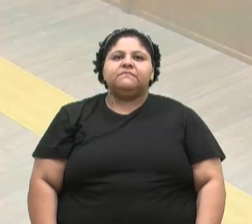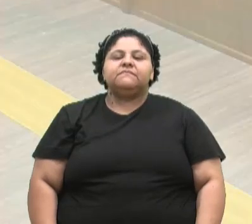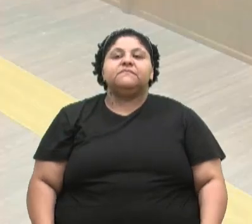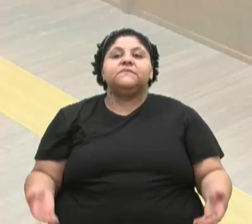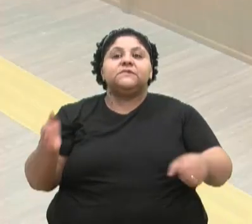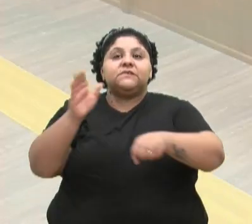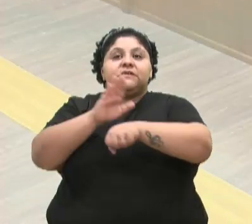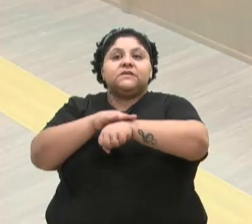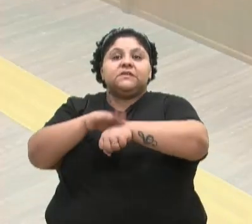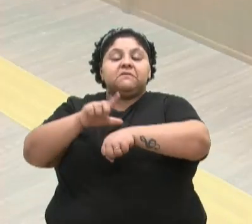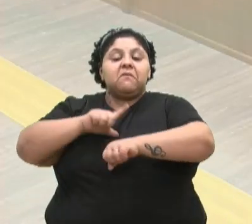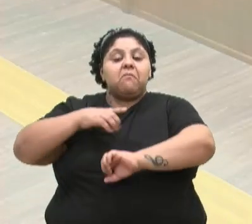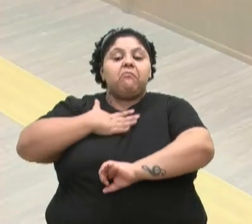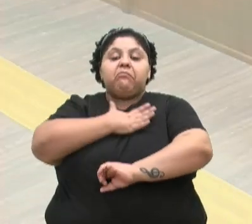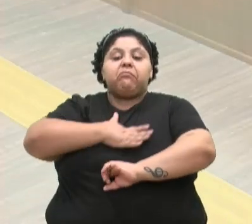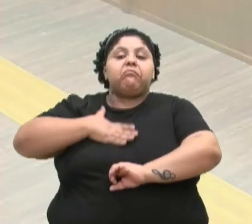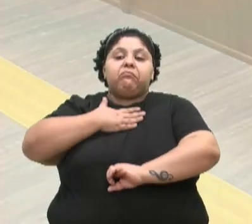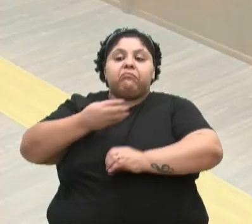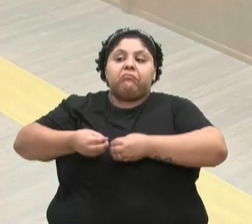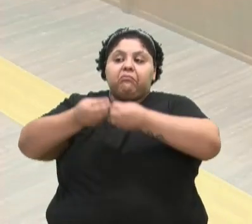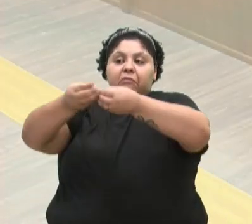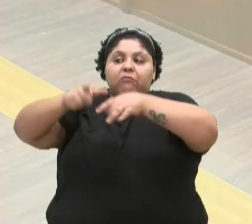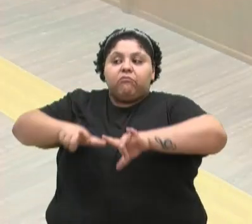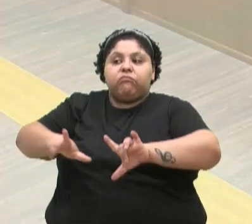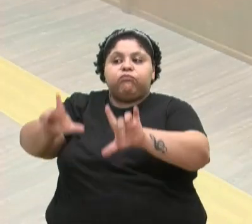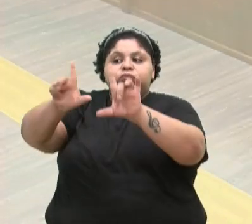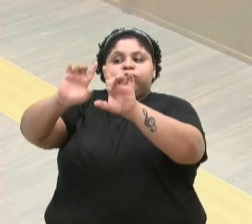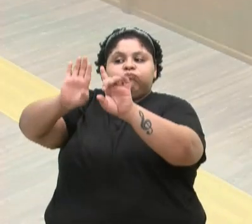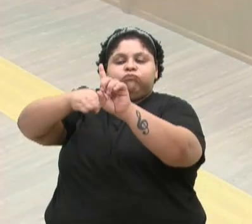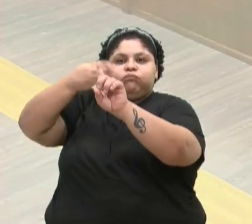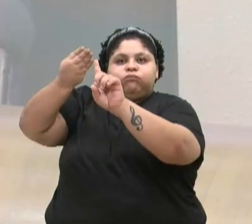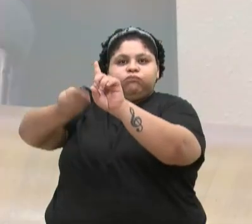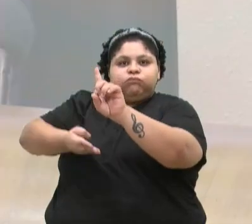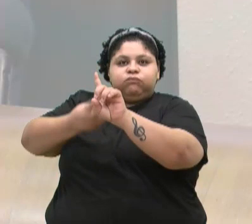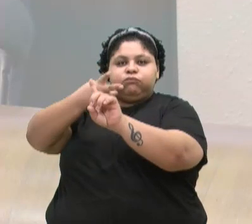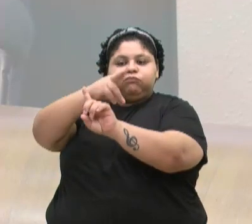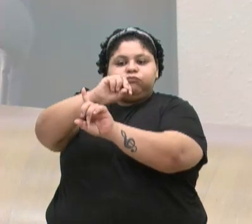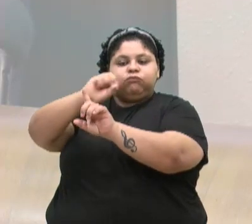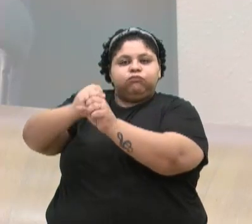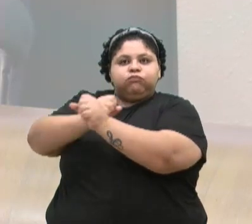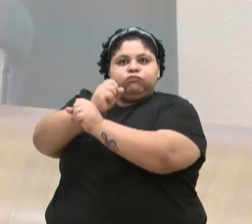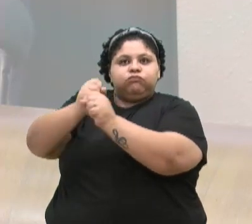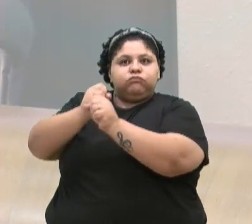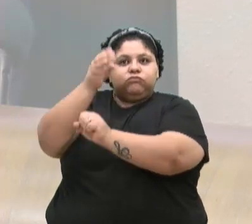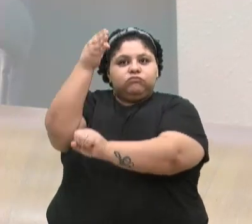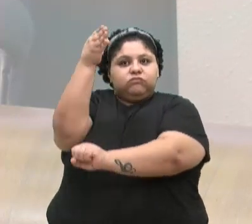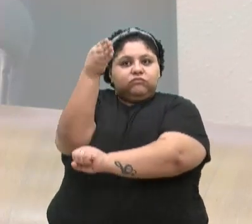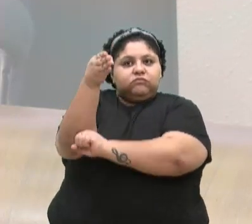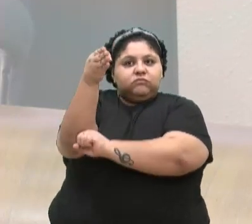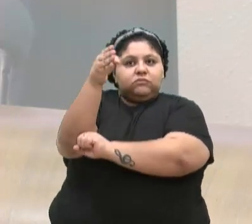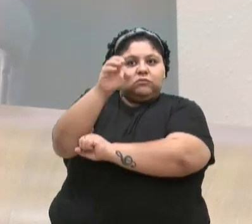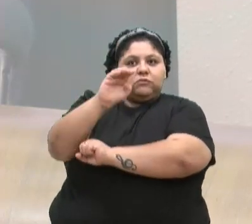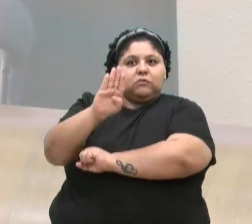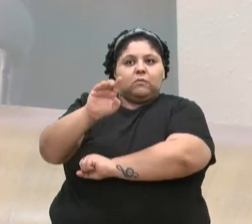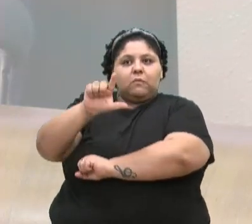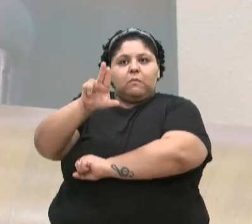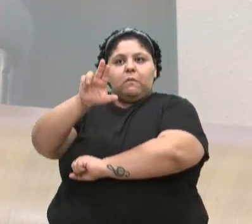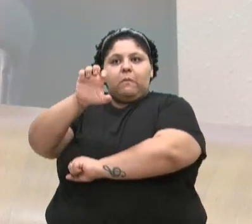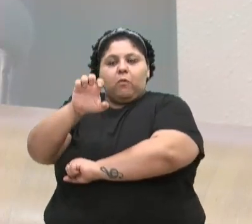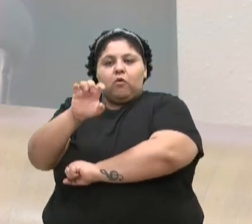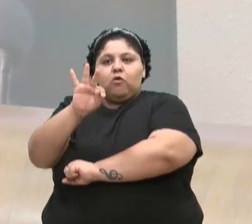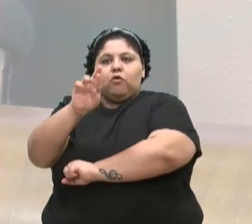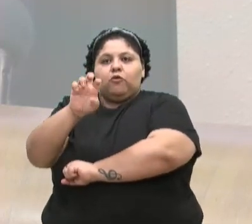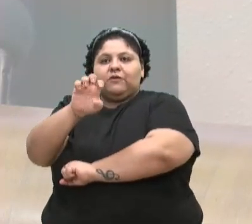Neste momento, temos a satisfação de entregar o certificado de homenagem alusivo aos 20 anos do Blue Tree Towers, Caxias do Sul, outorgado por este